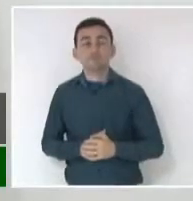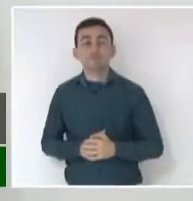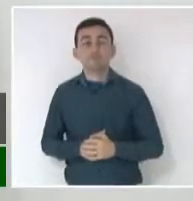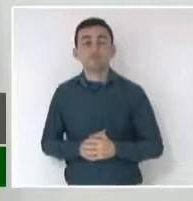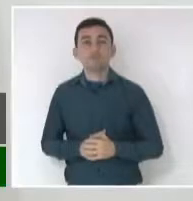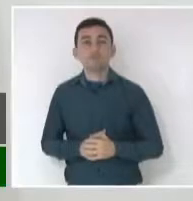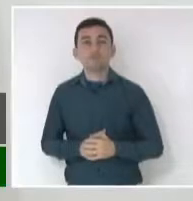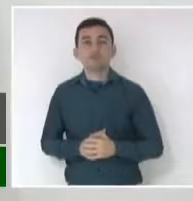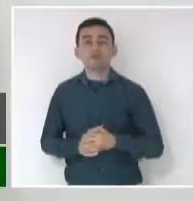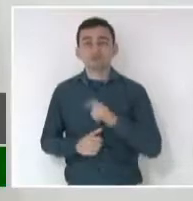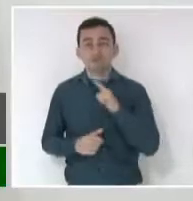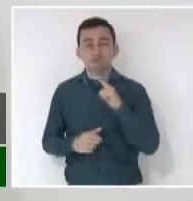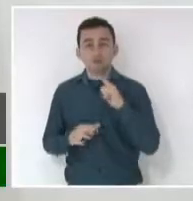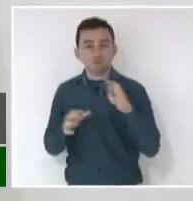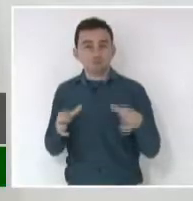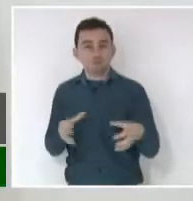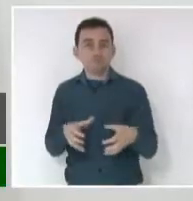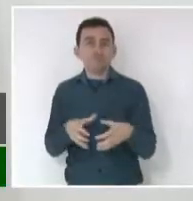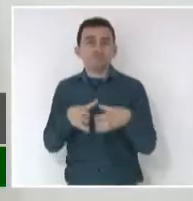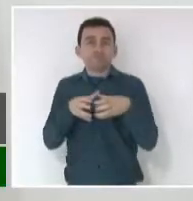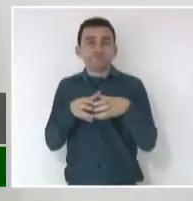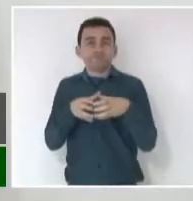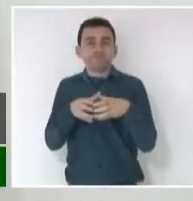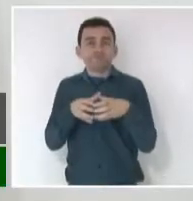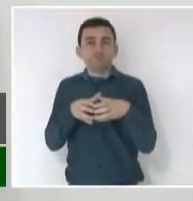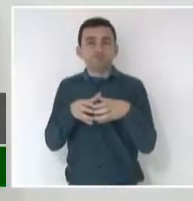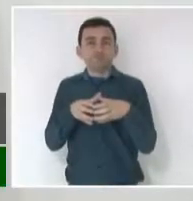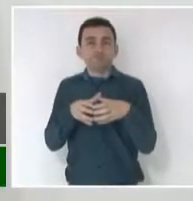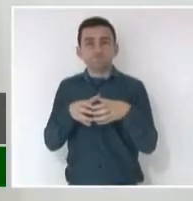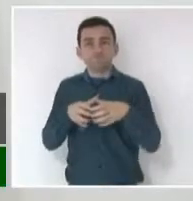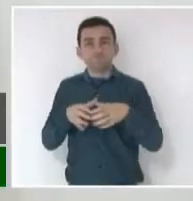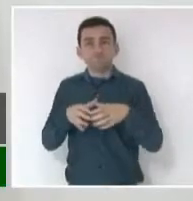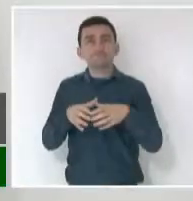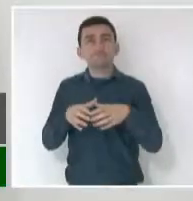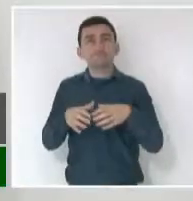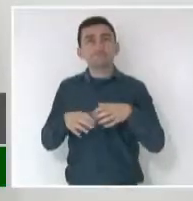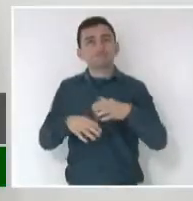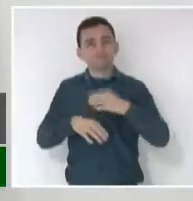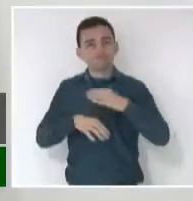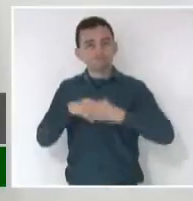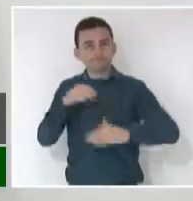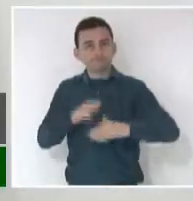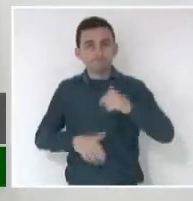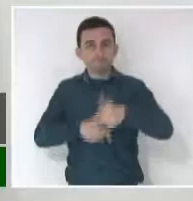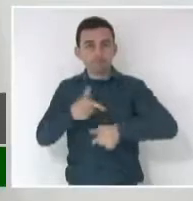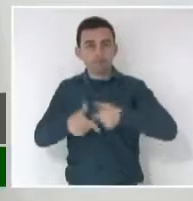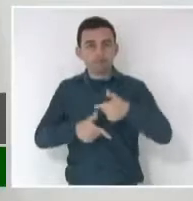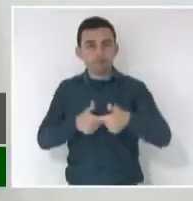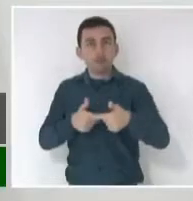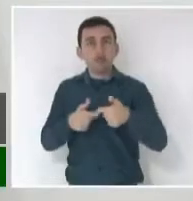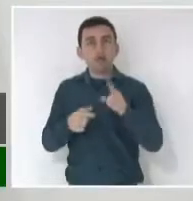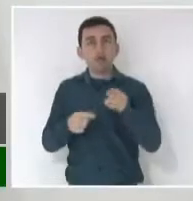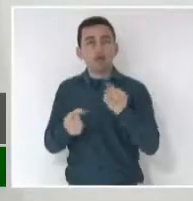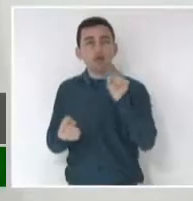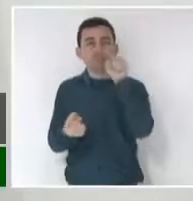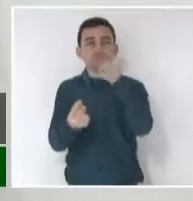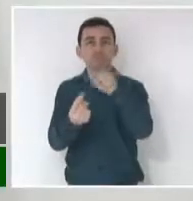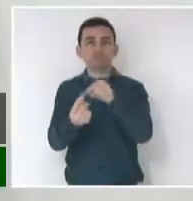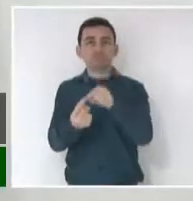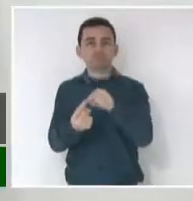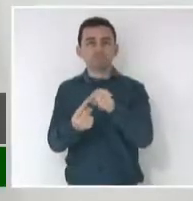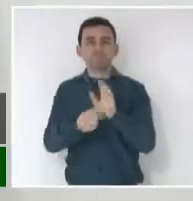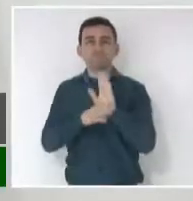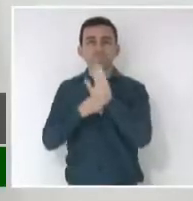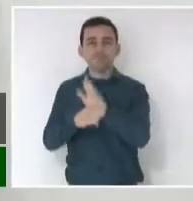um conjunto de ações que vão ao encontro ao bem-estar e à